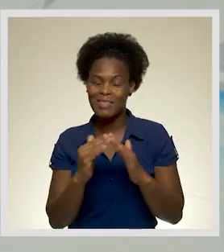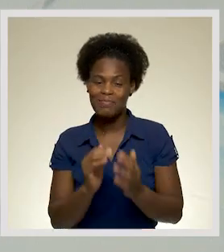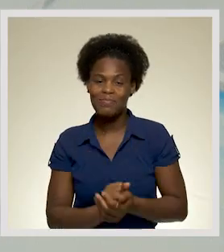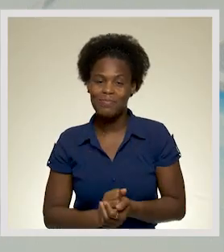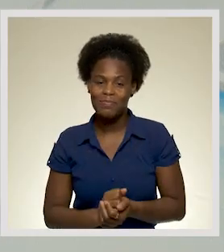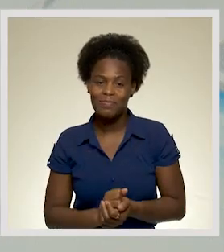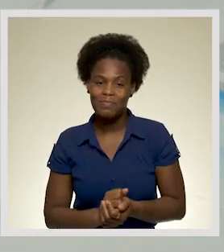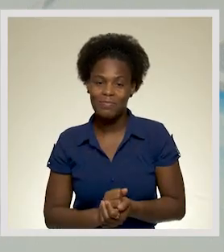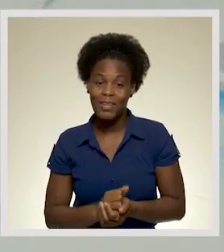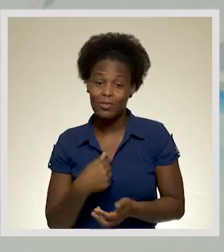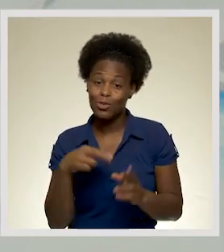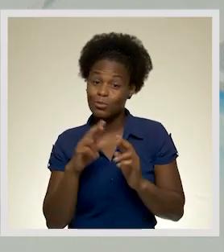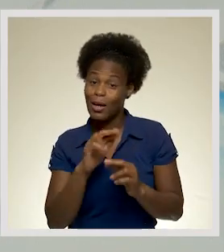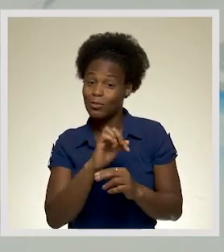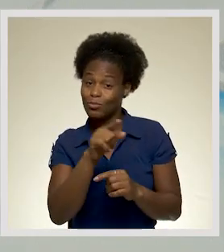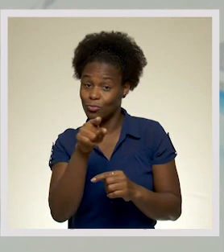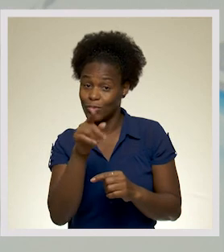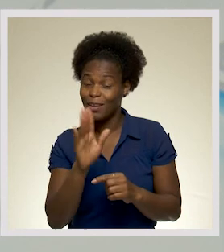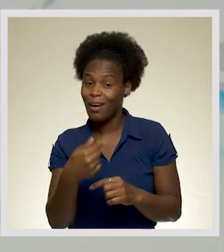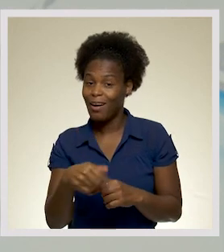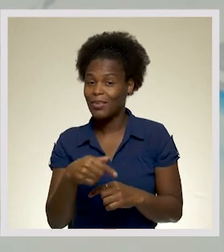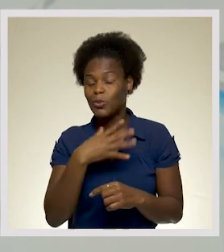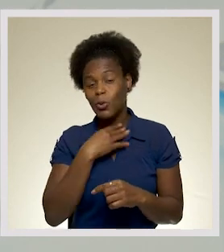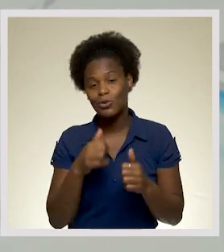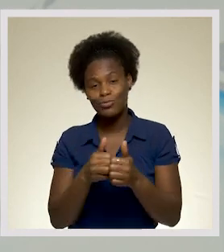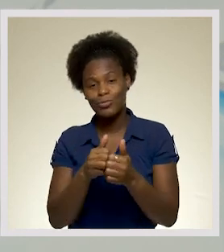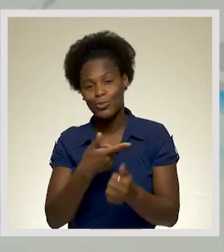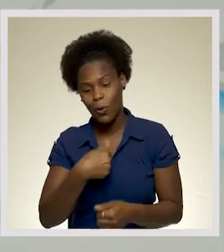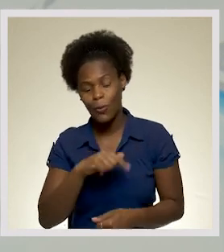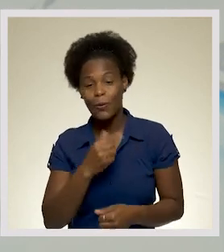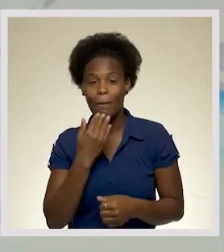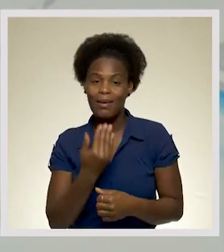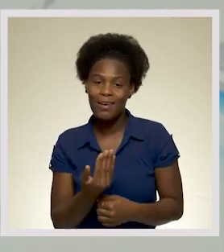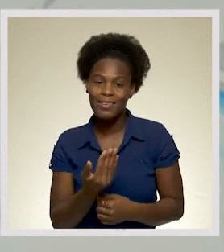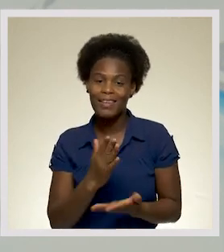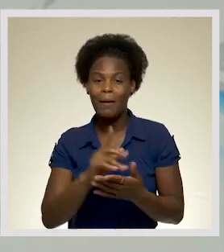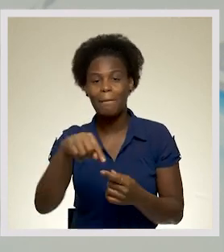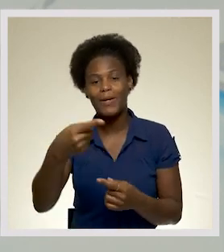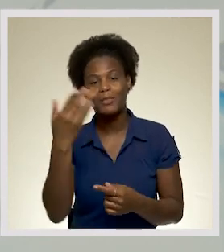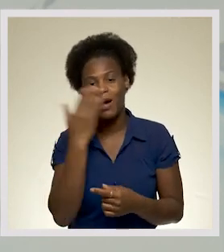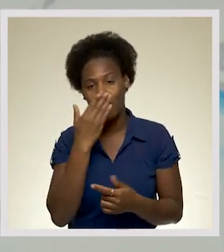Espero que aí desse lado tenham gostado da nossa companhia. Muito obrigado. Até a próxima aula.